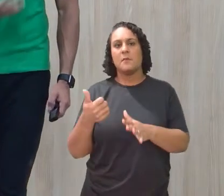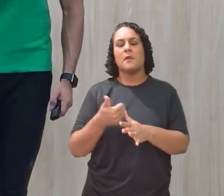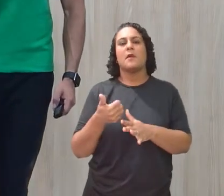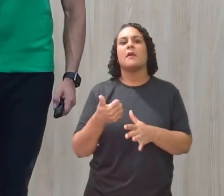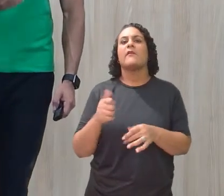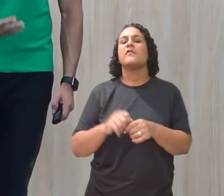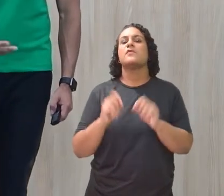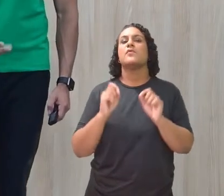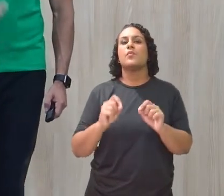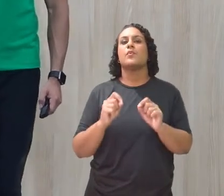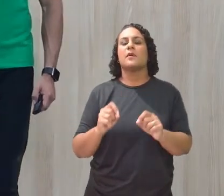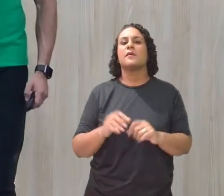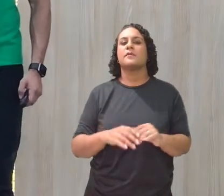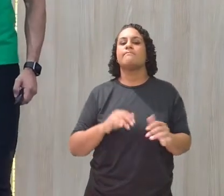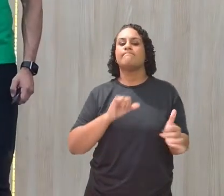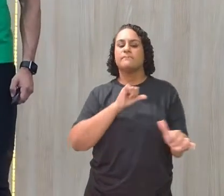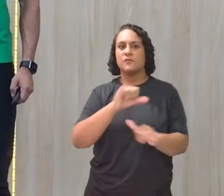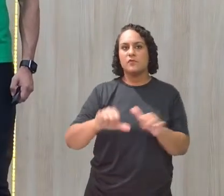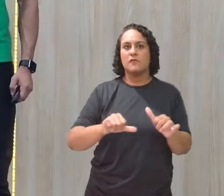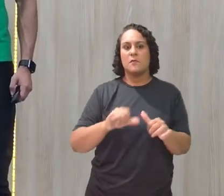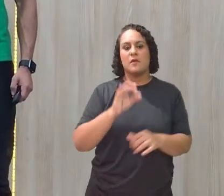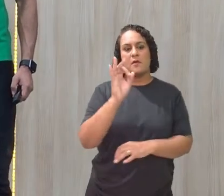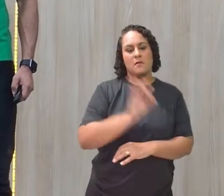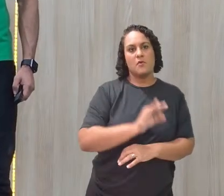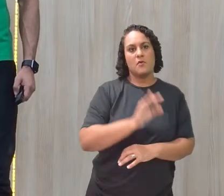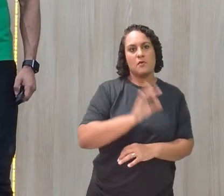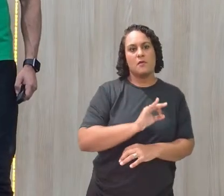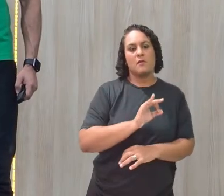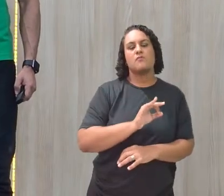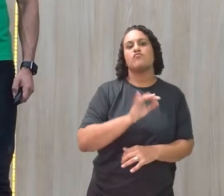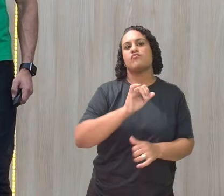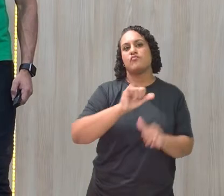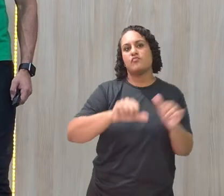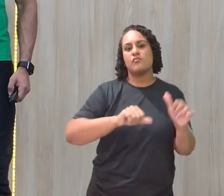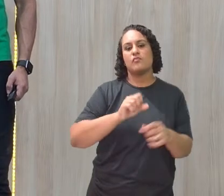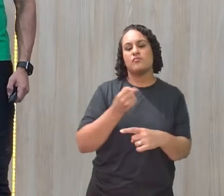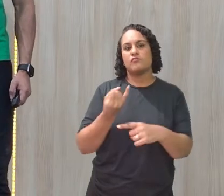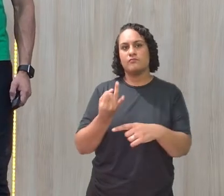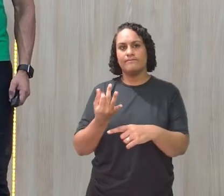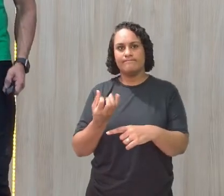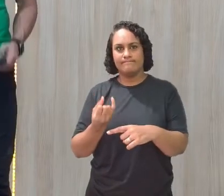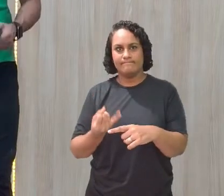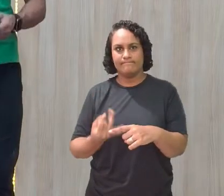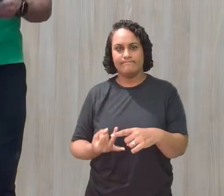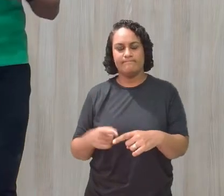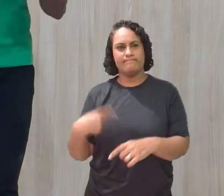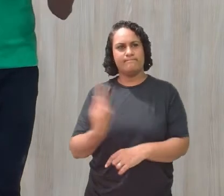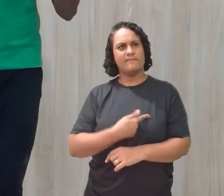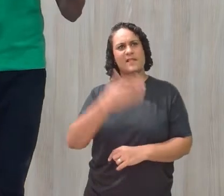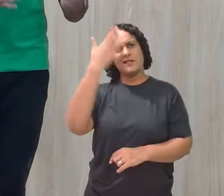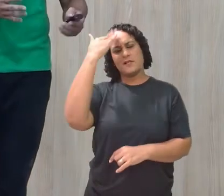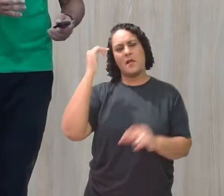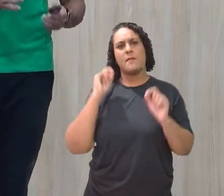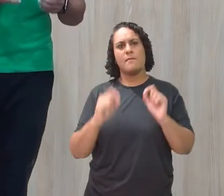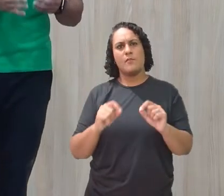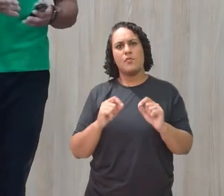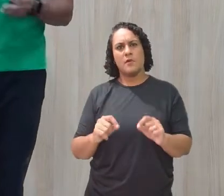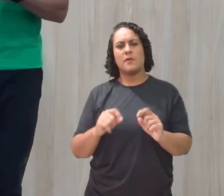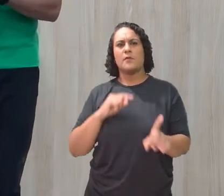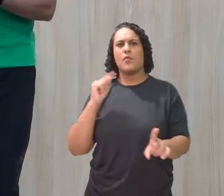passo, transformar a porcentagem em uma fração. A gente sabe que a ideia